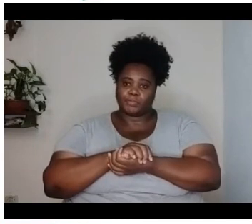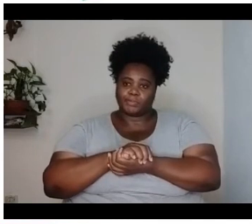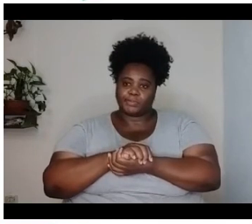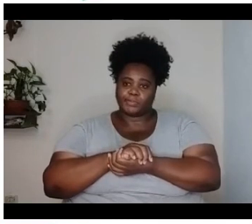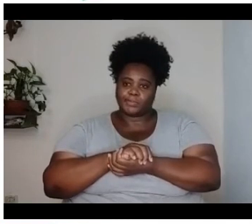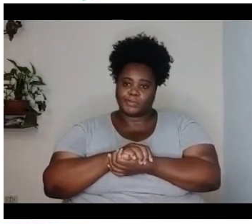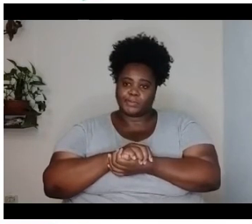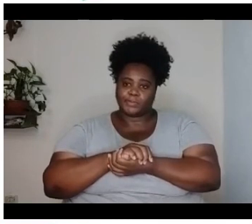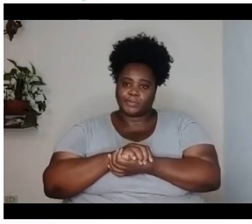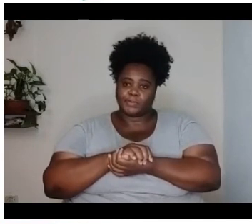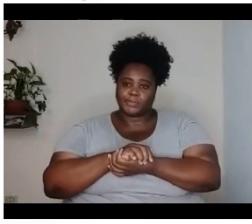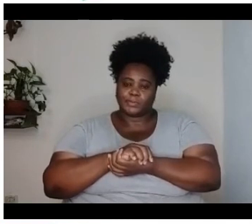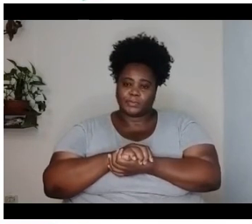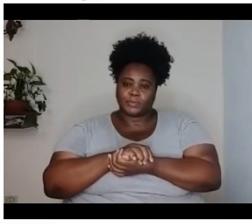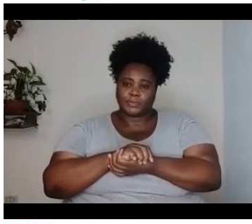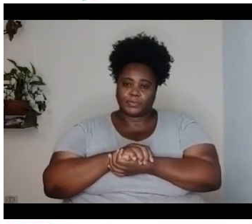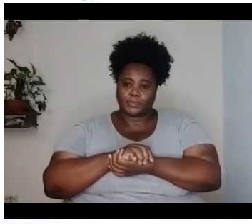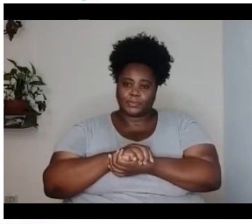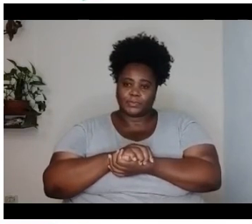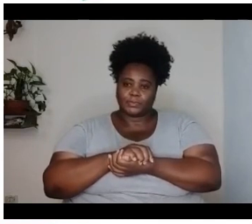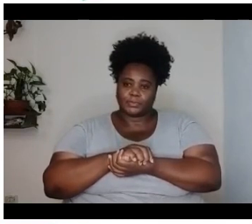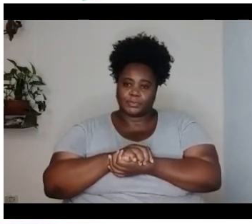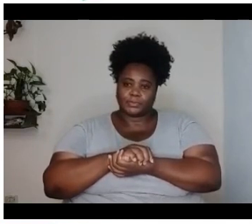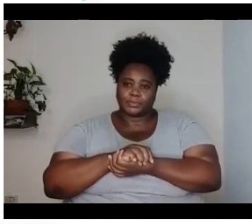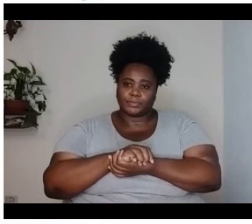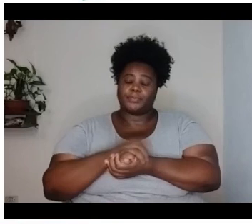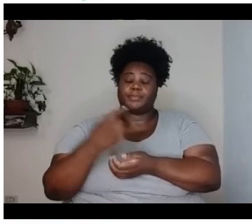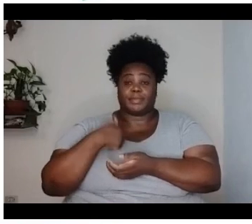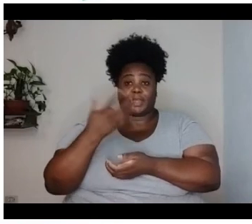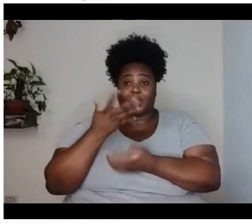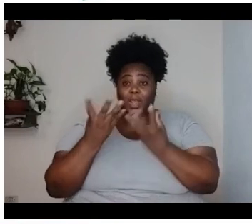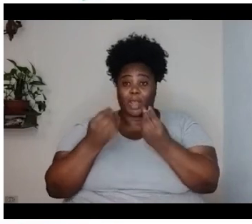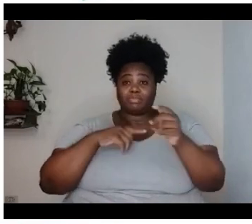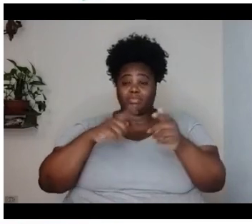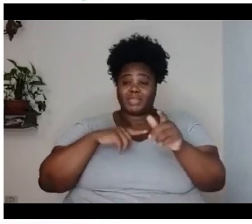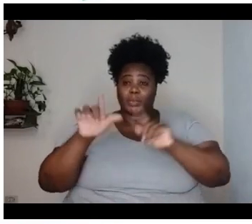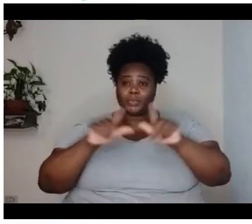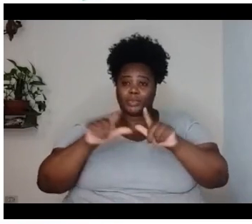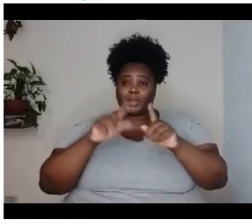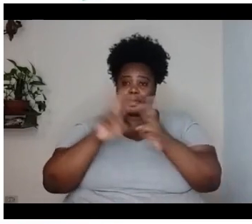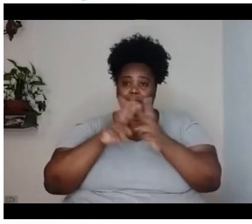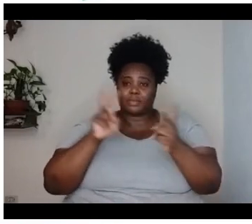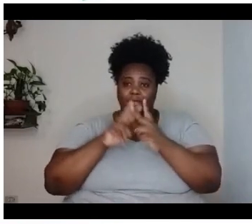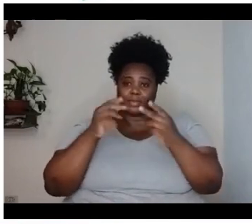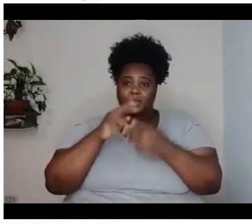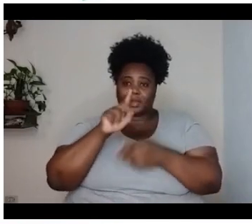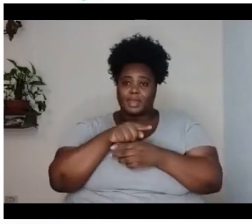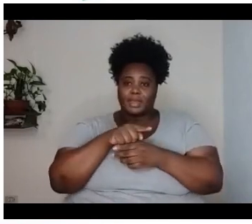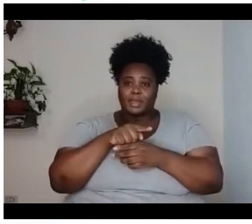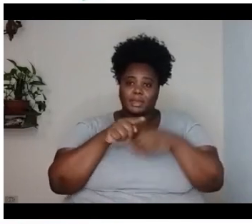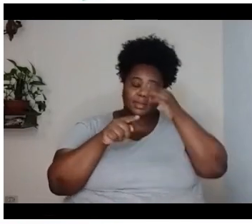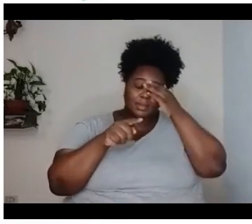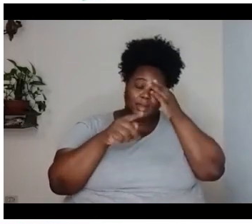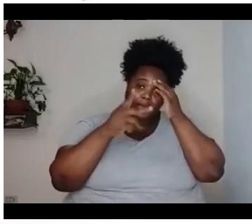Eu queria muito ter um trabalho online, né? A Bimassa, ela foi a Bi na